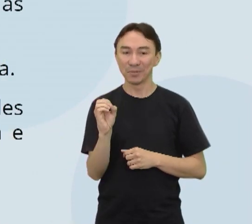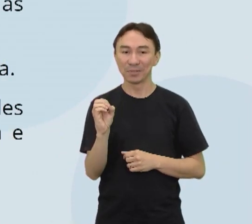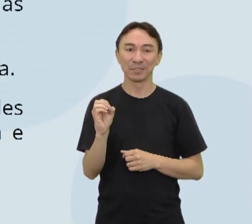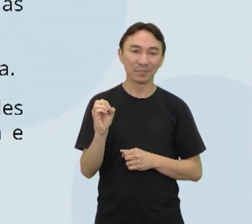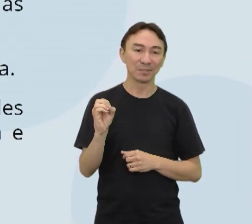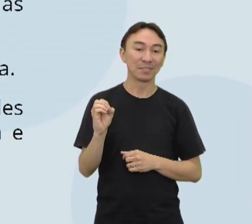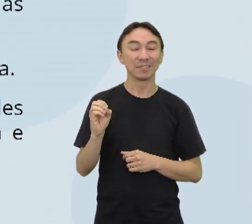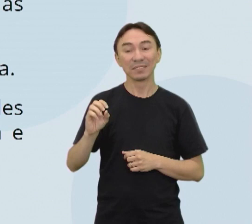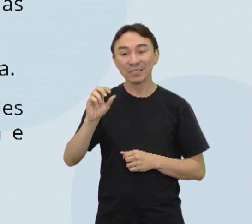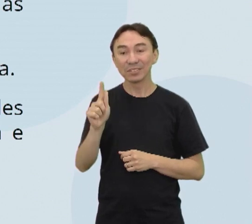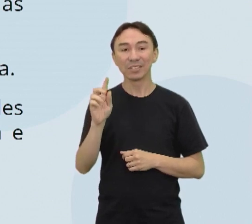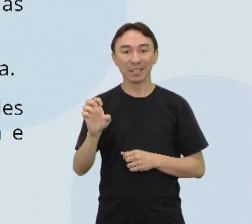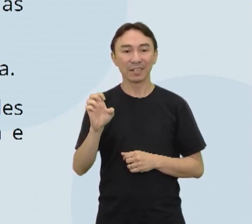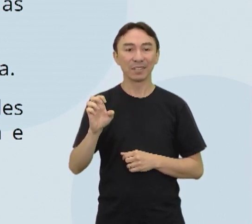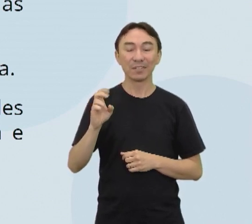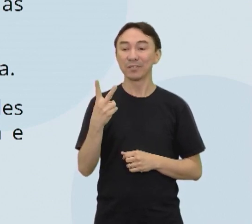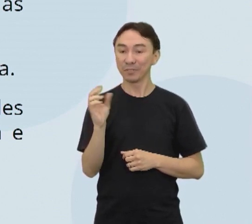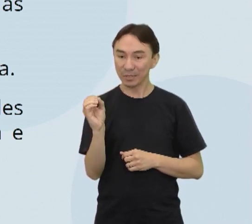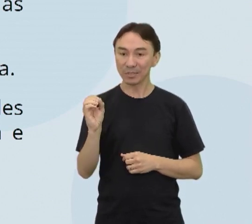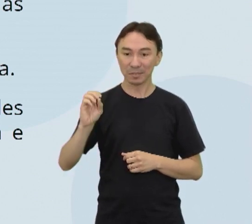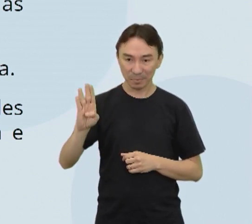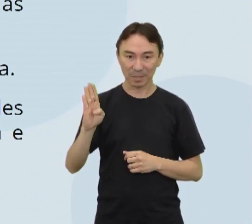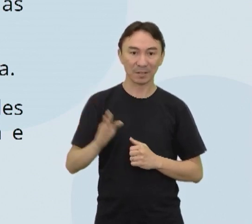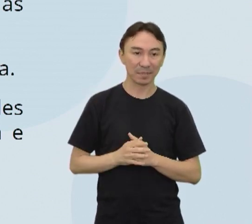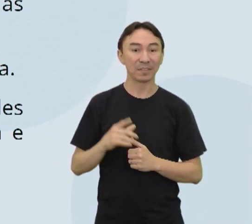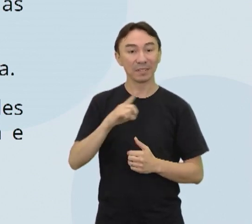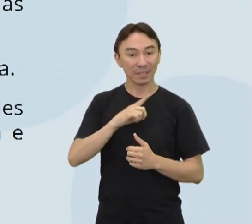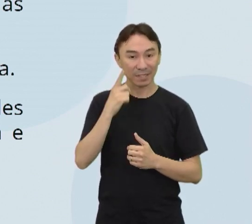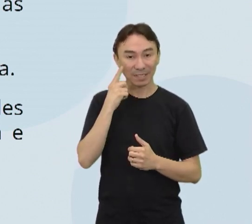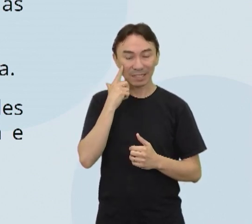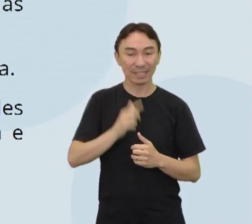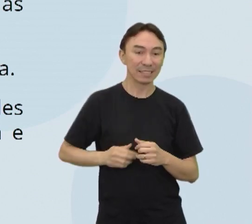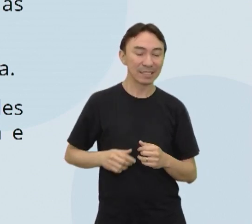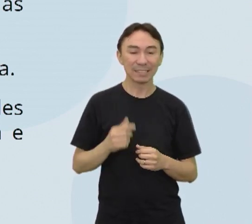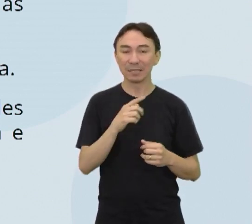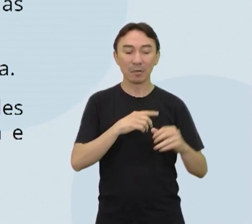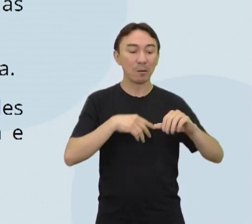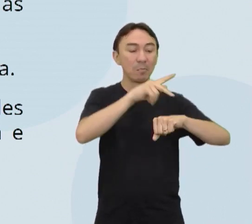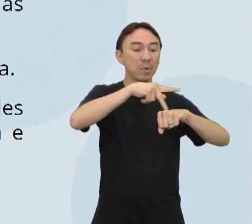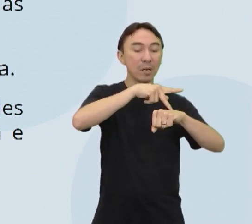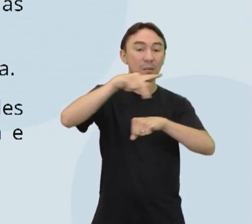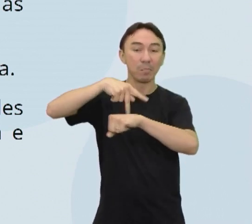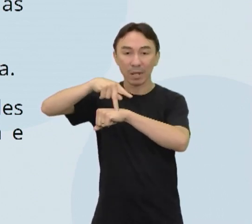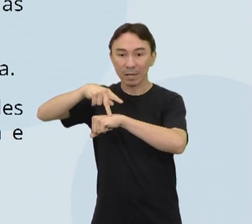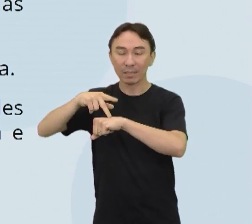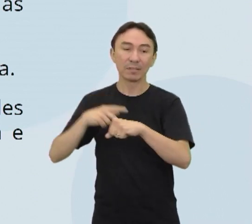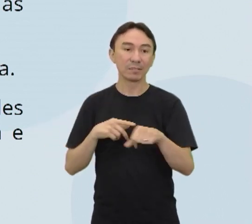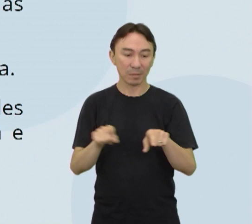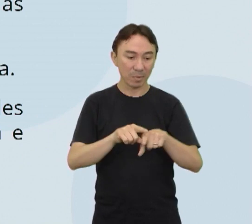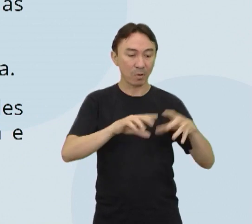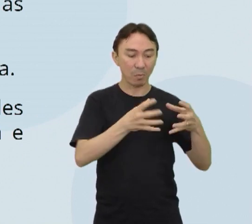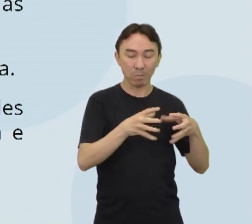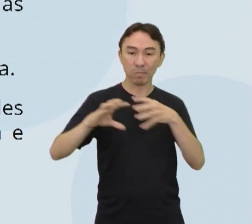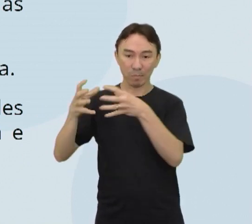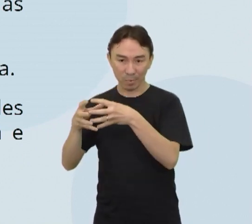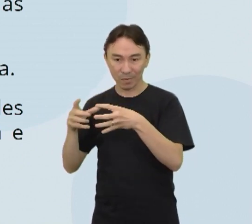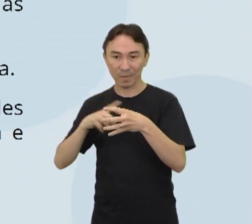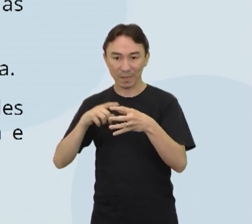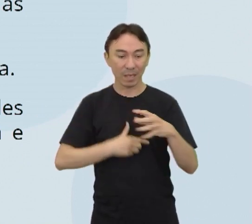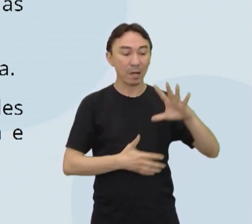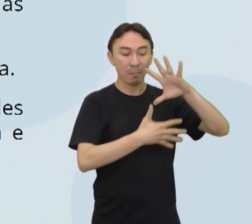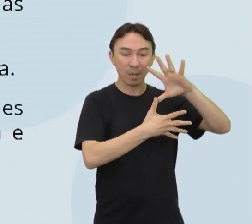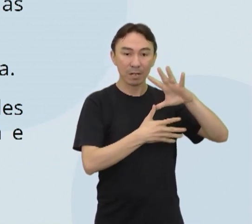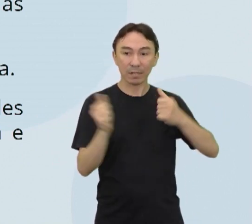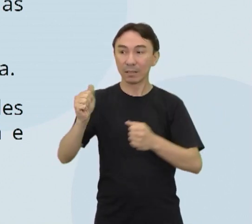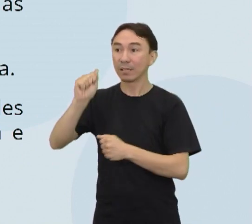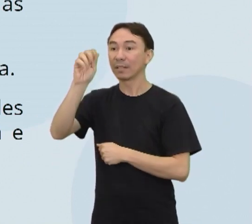EF08G20B. Analisar as desigualdades sociais e econômicas de países e grupos de países da América e da